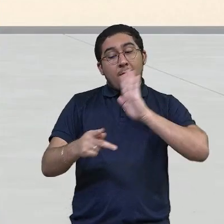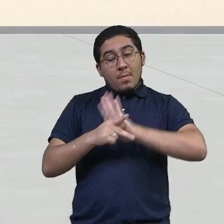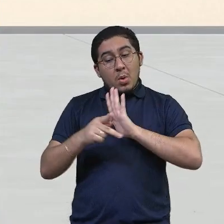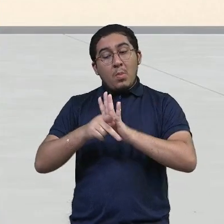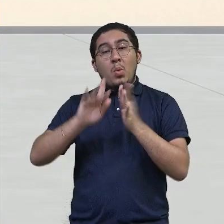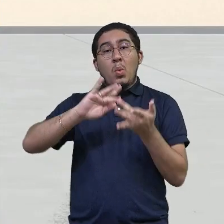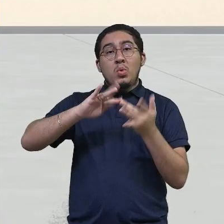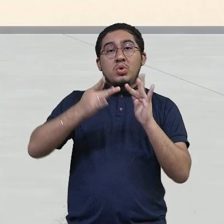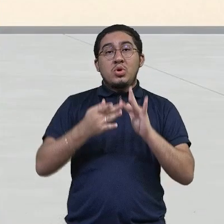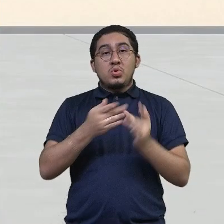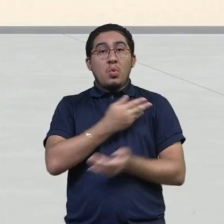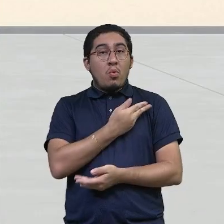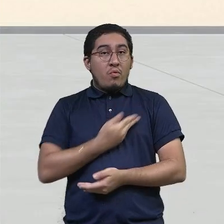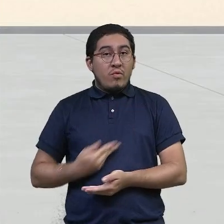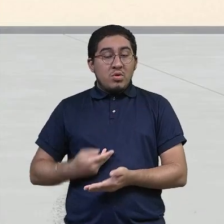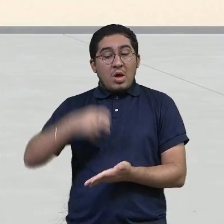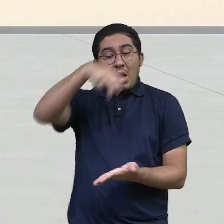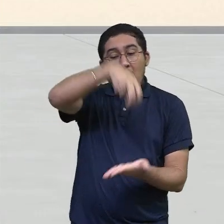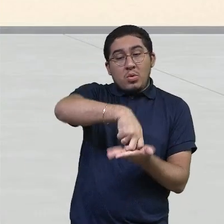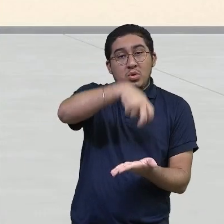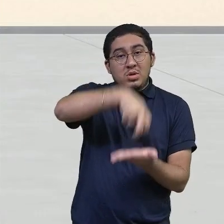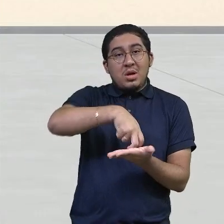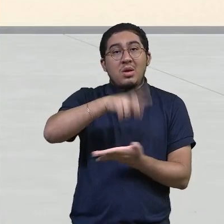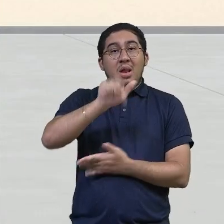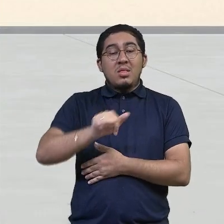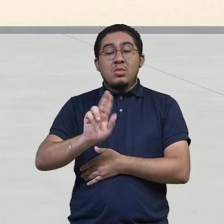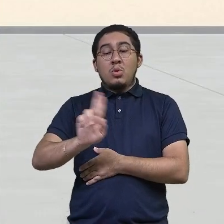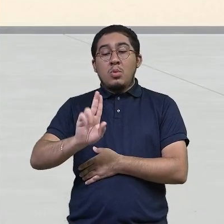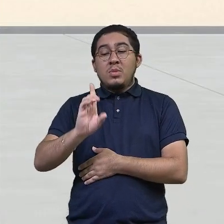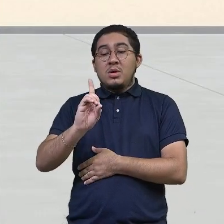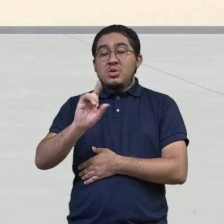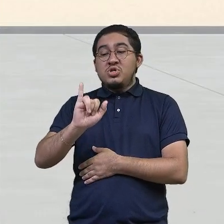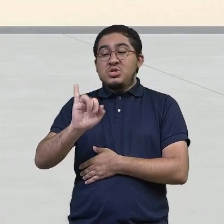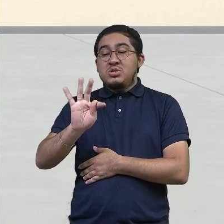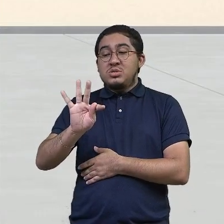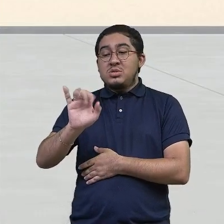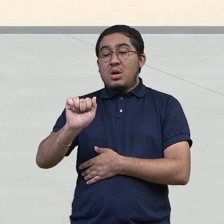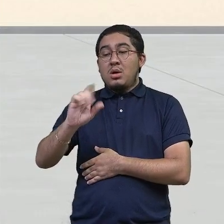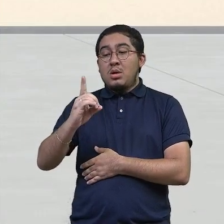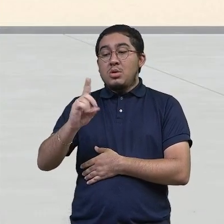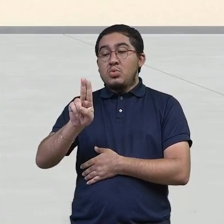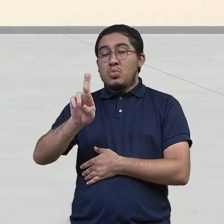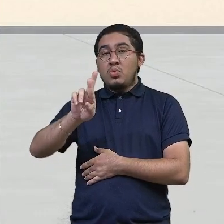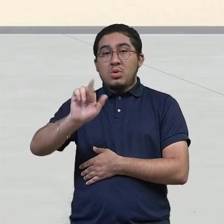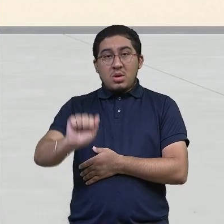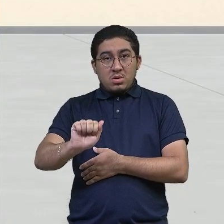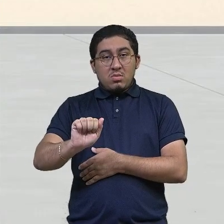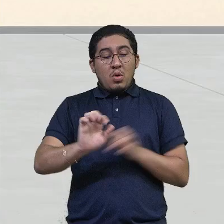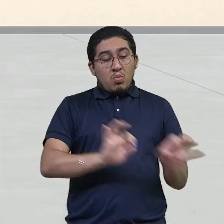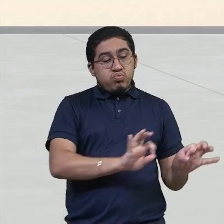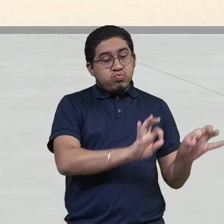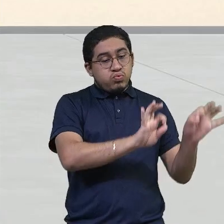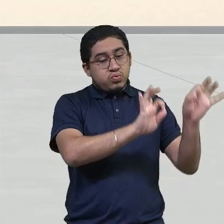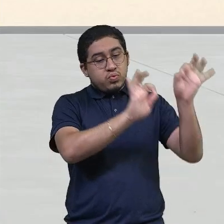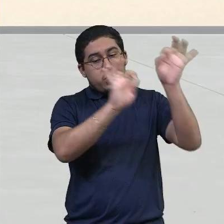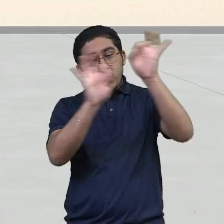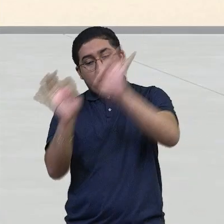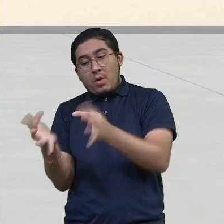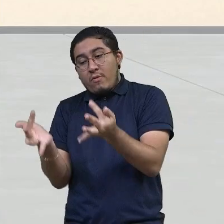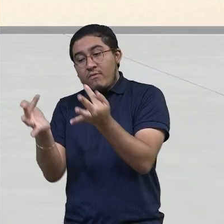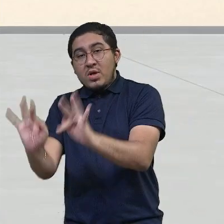desses governos autoritários, das chamadas ditaduras, certinho? E ao final delas, muitas transformações